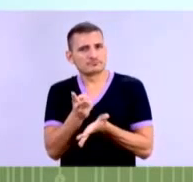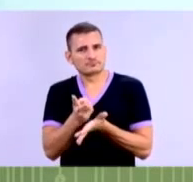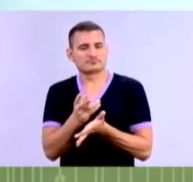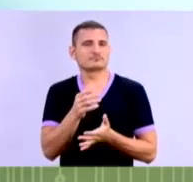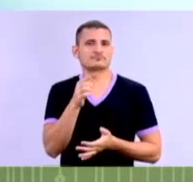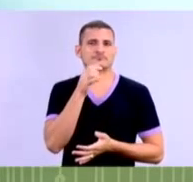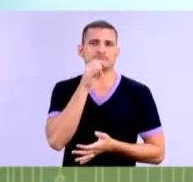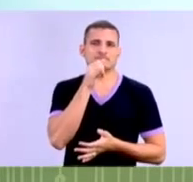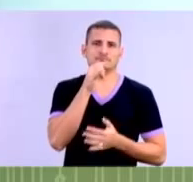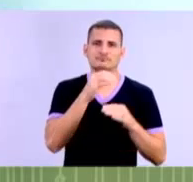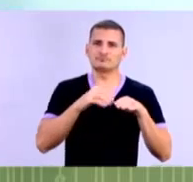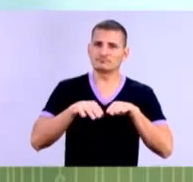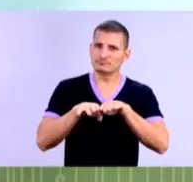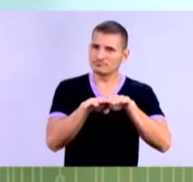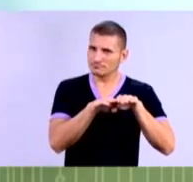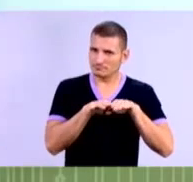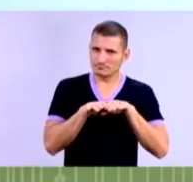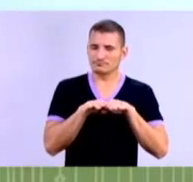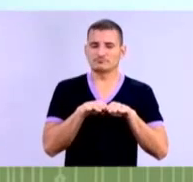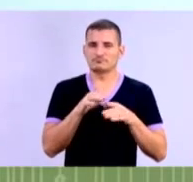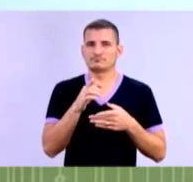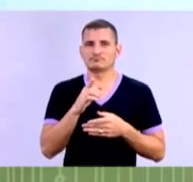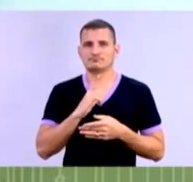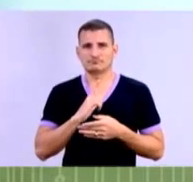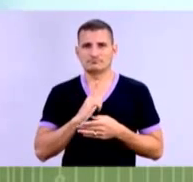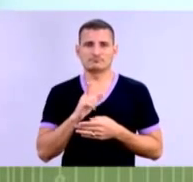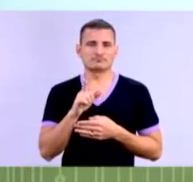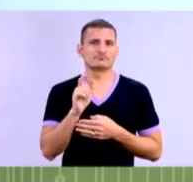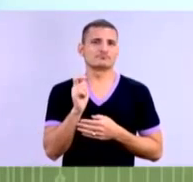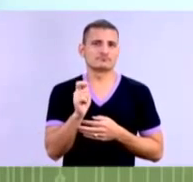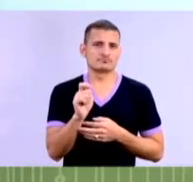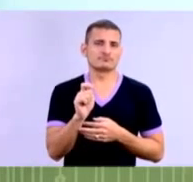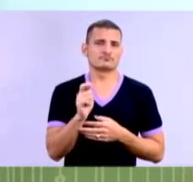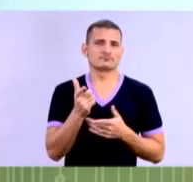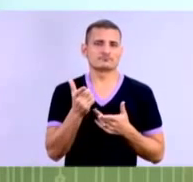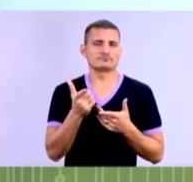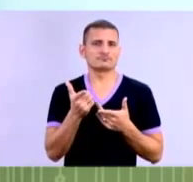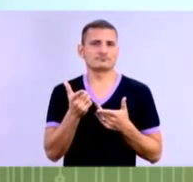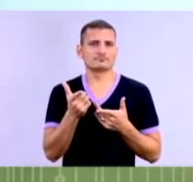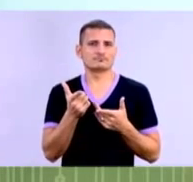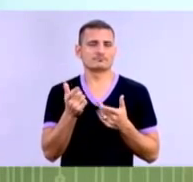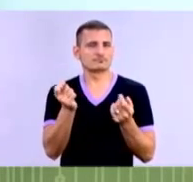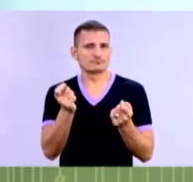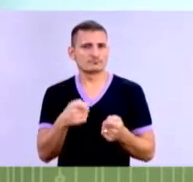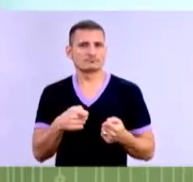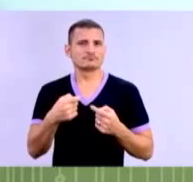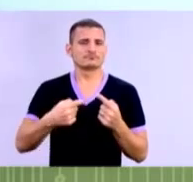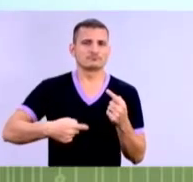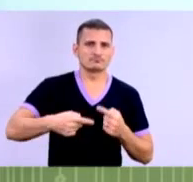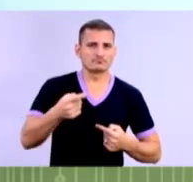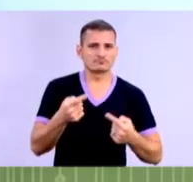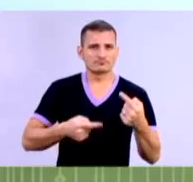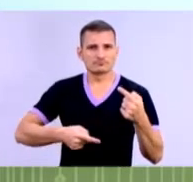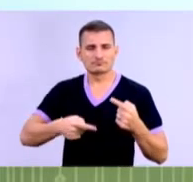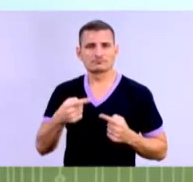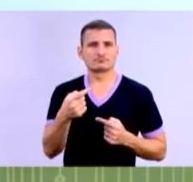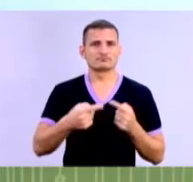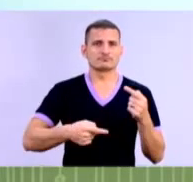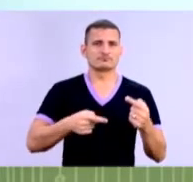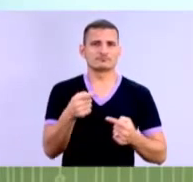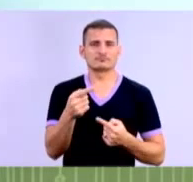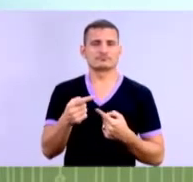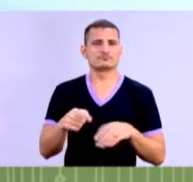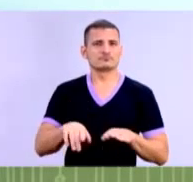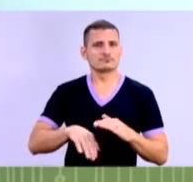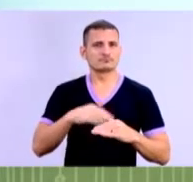tem um padrão, você permite que haja maior competitividade, maior evolução tecnológica, e